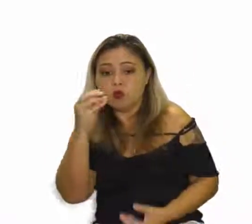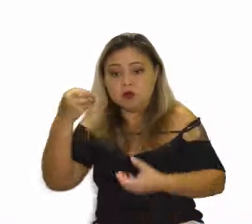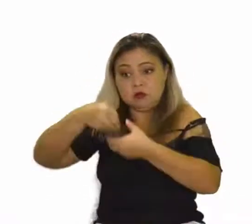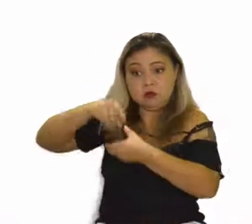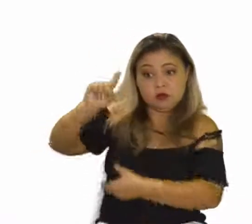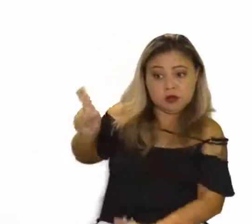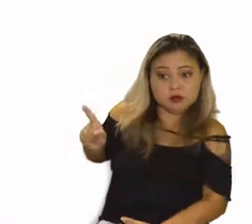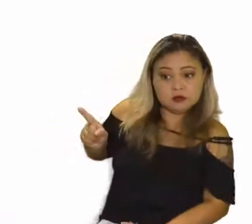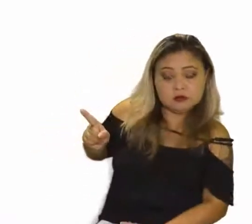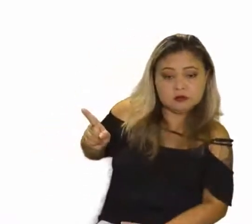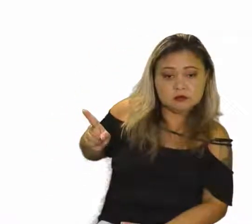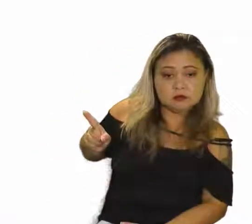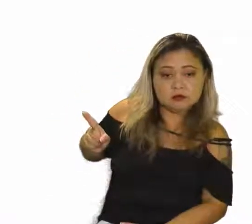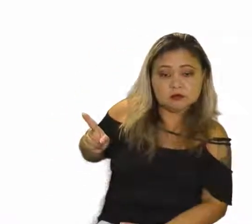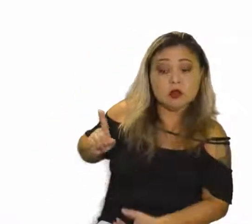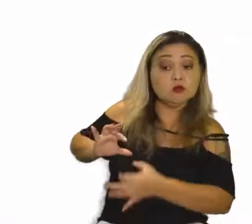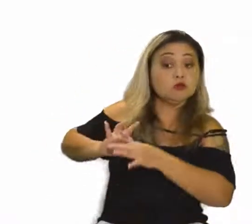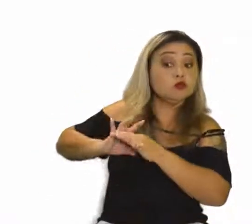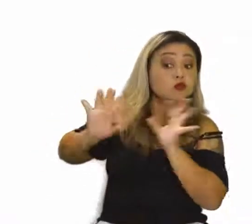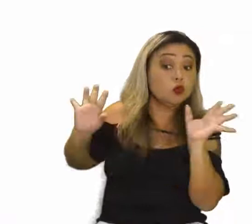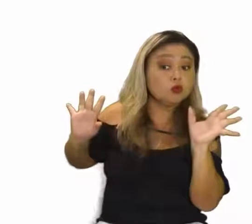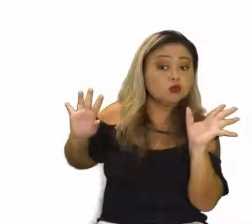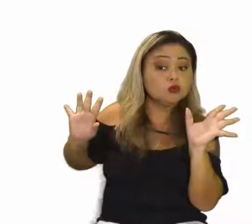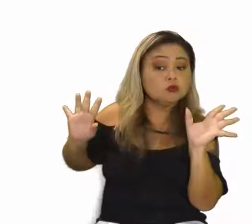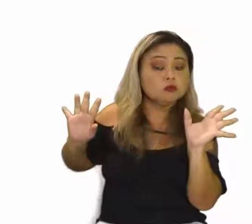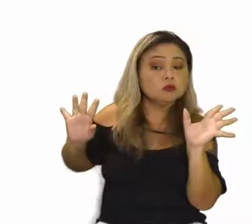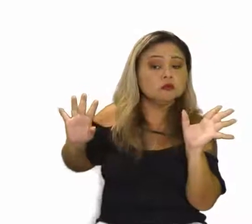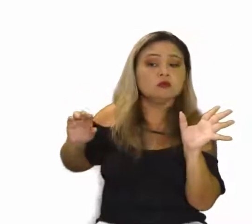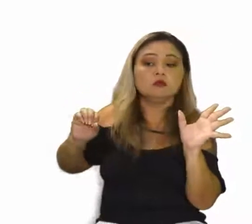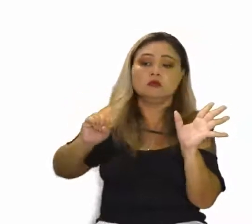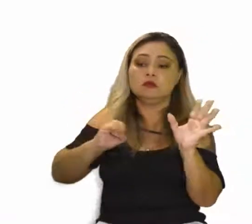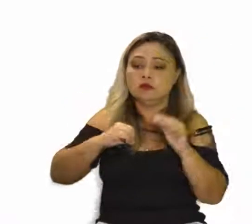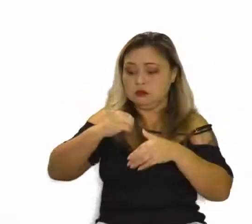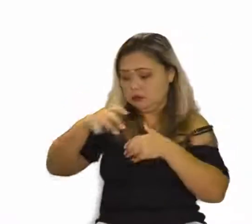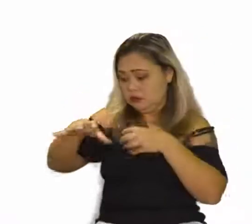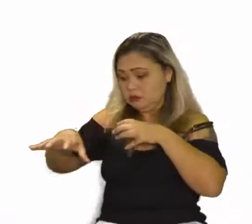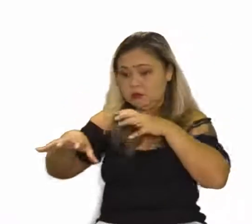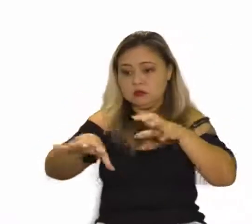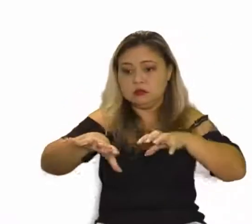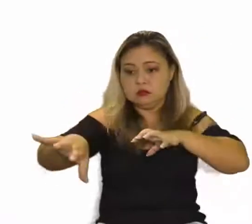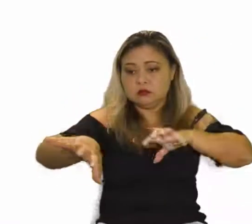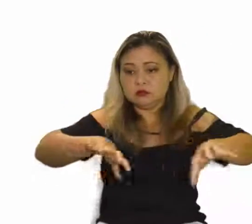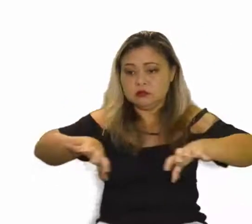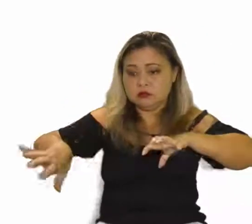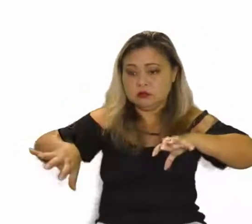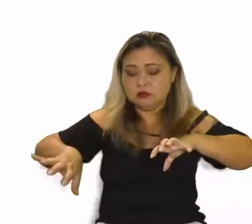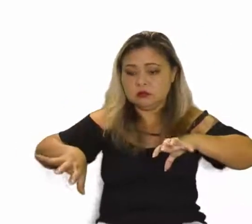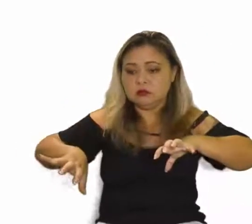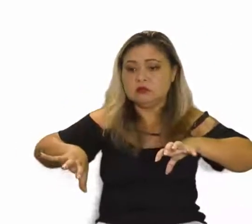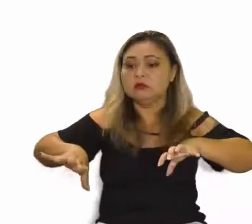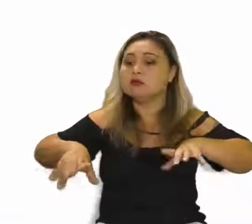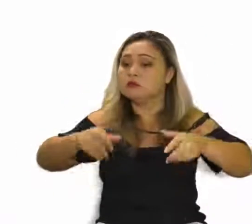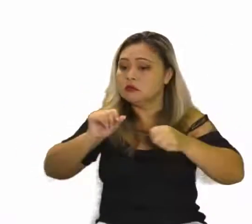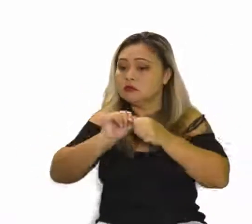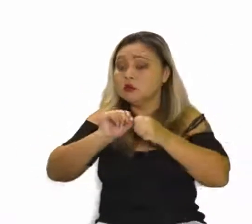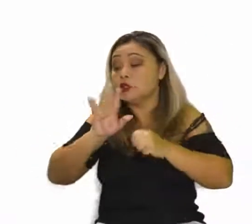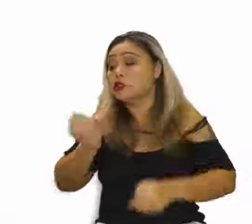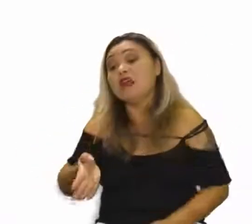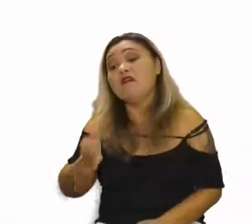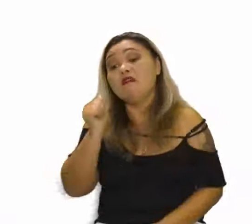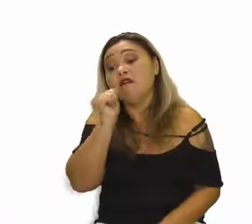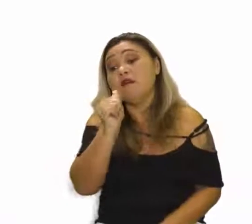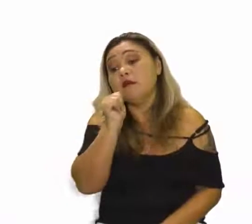criado assim, ó, solto. Mas na sexagem tem criador que só tem